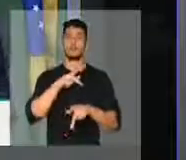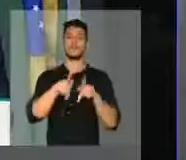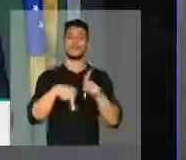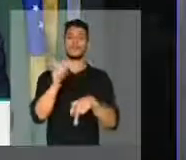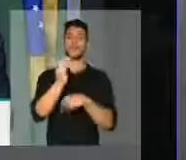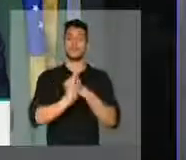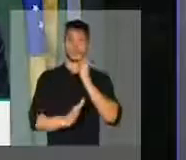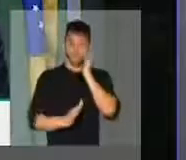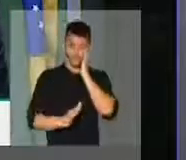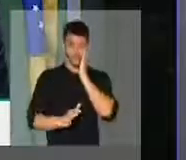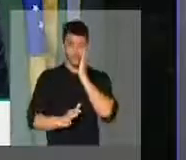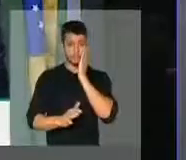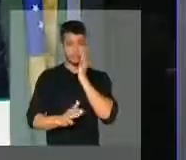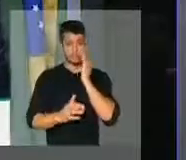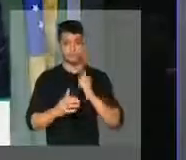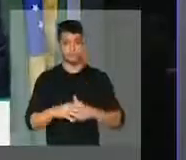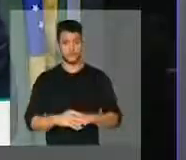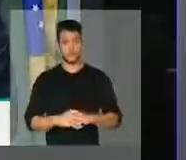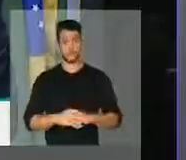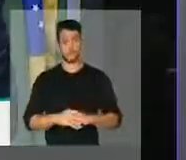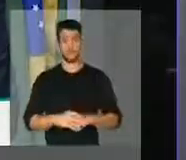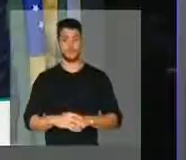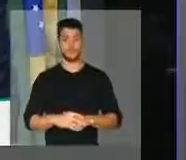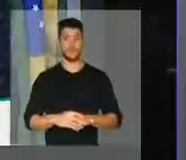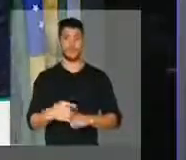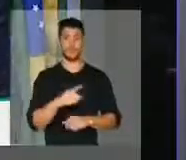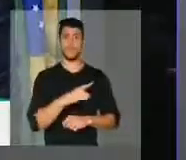não sabe dizer outra palavra a não